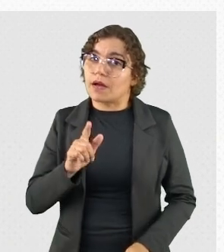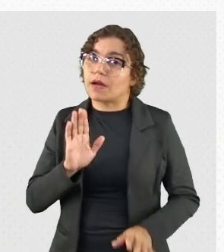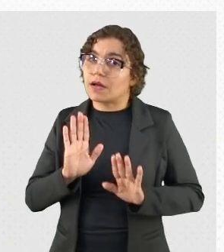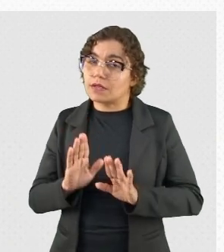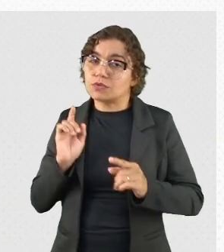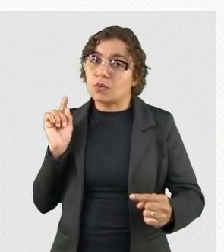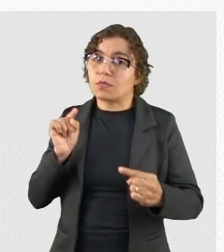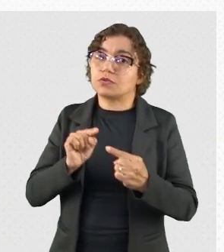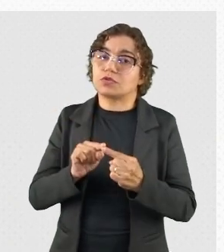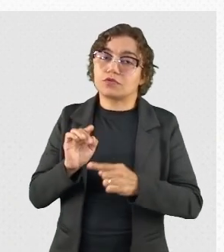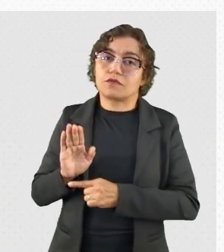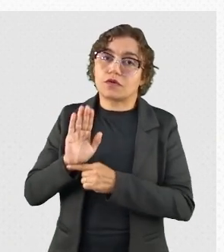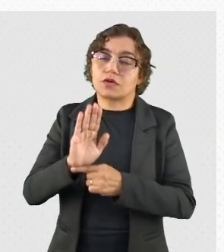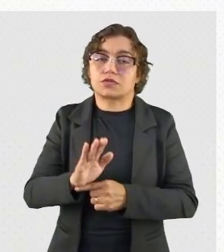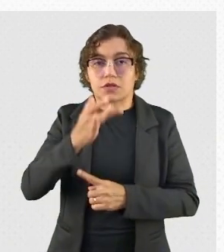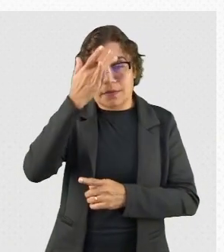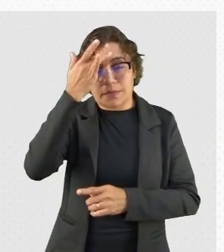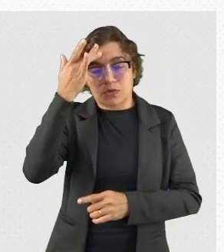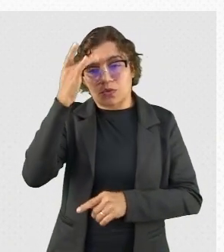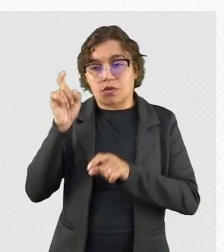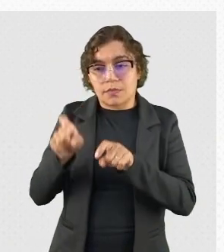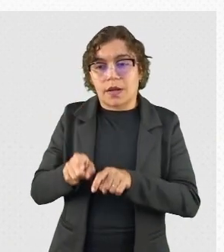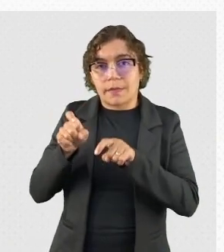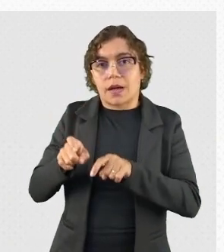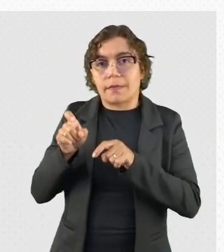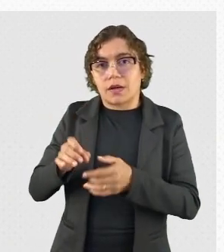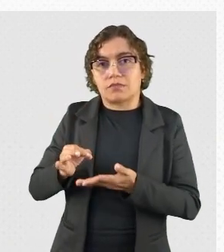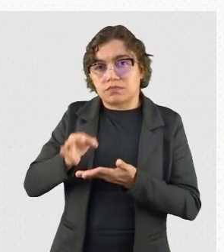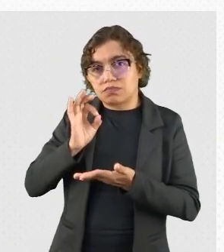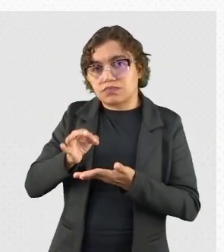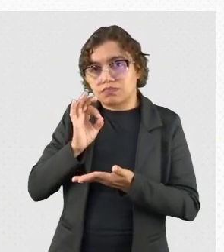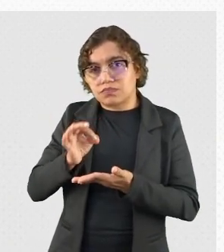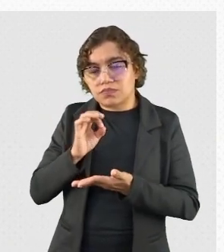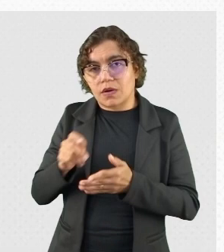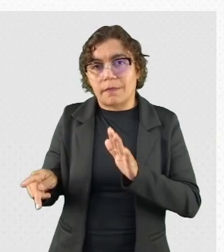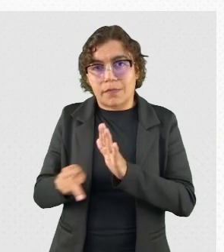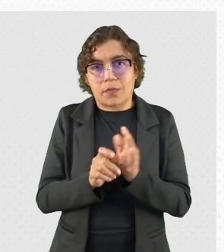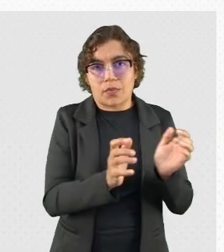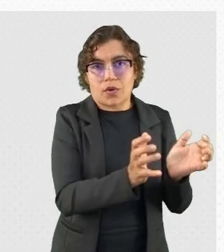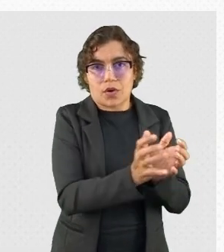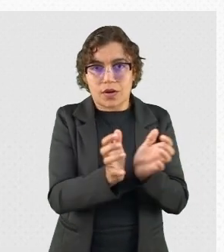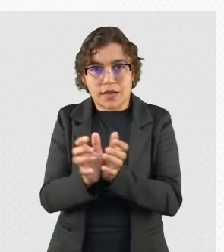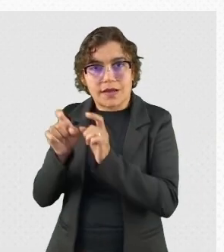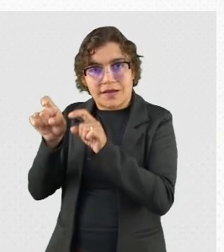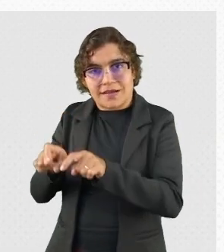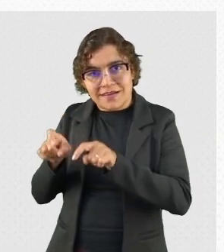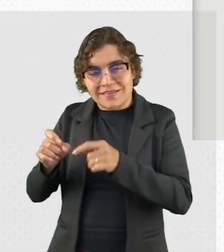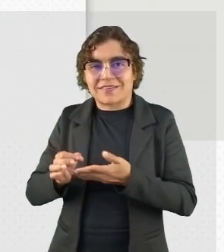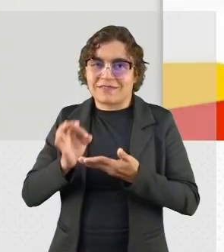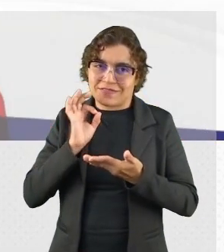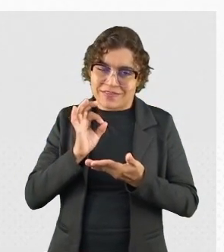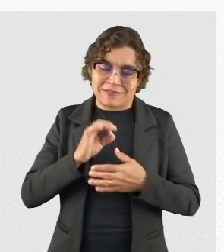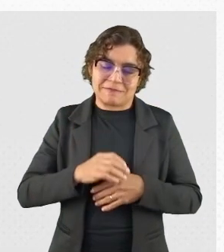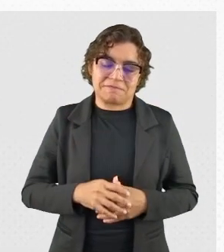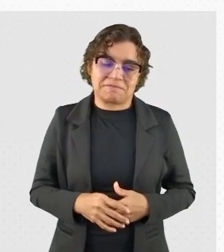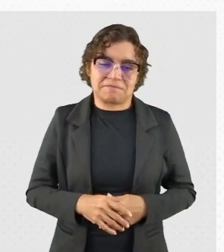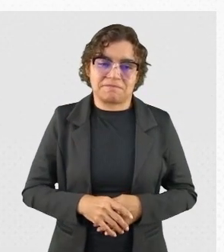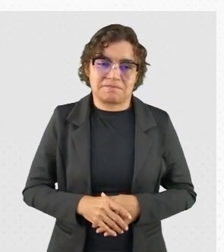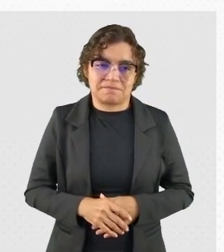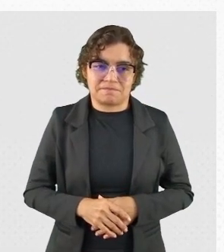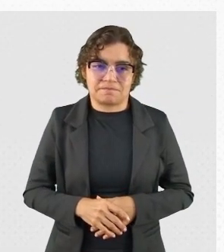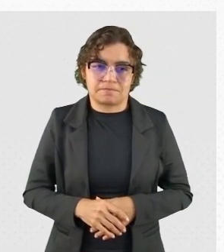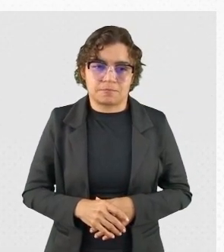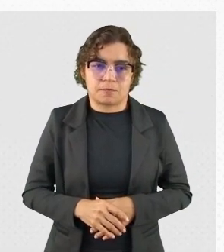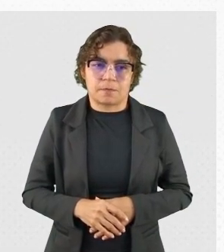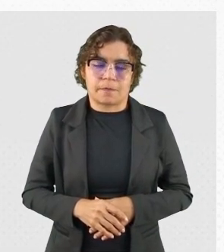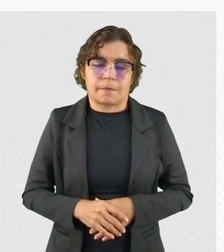De ajudar os produtores de café, que em suma é que faziam parte dessa oligarquia cafeeira. Vamos para frente.